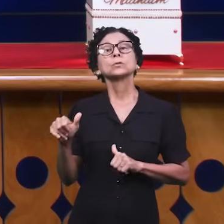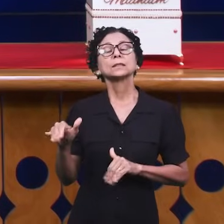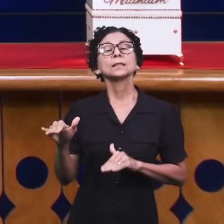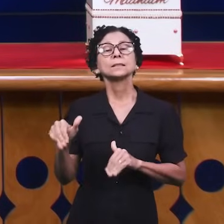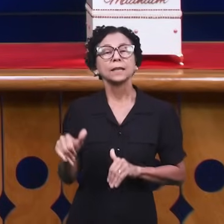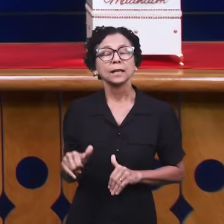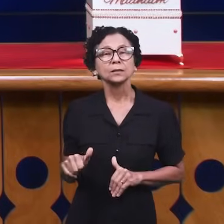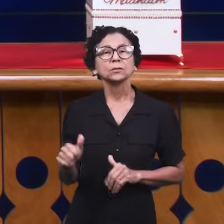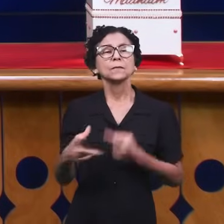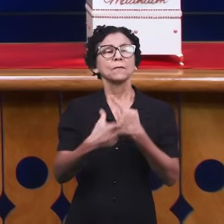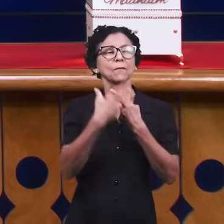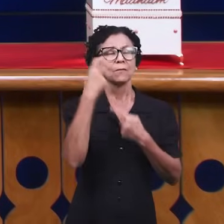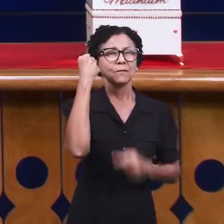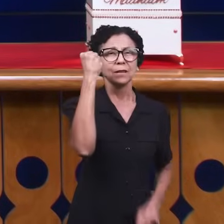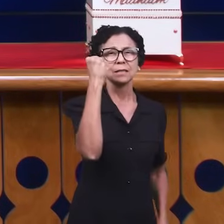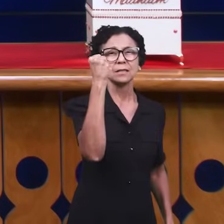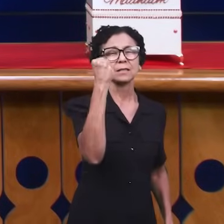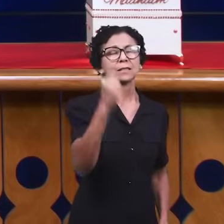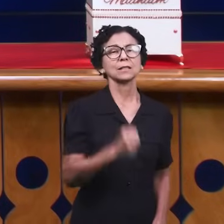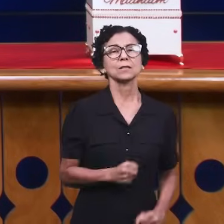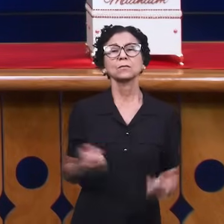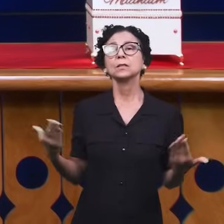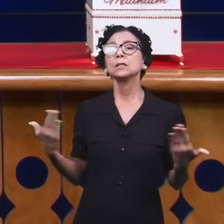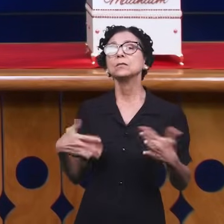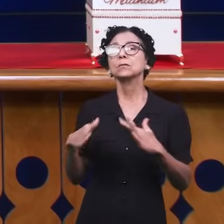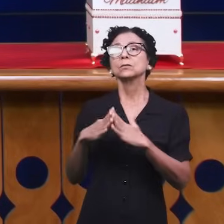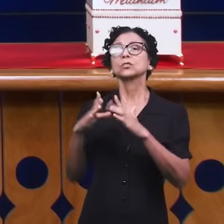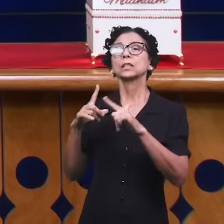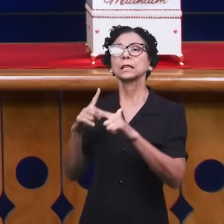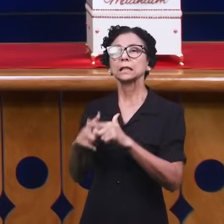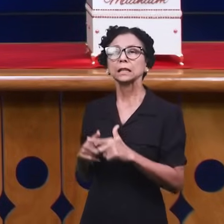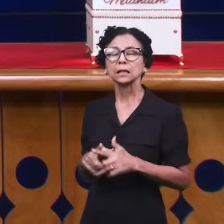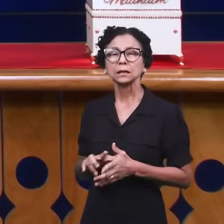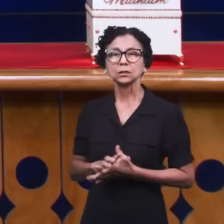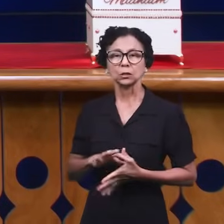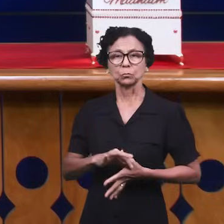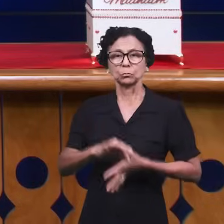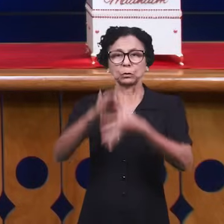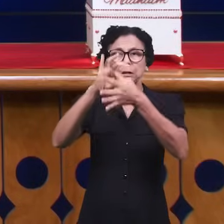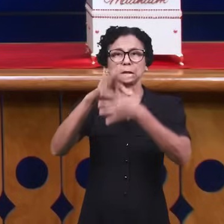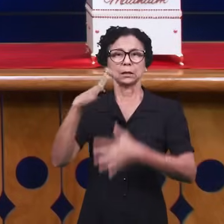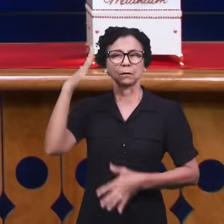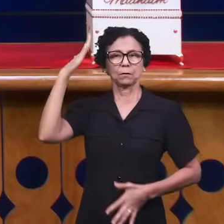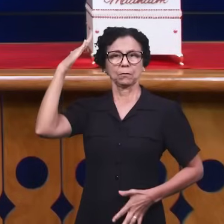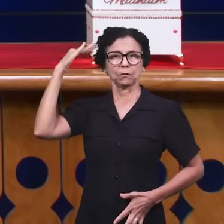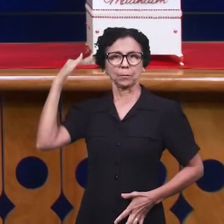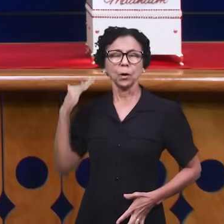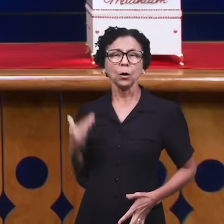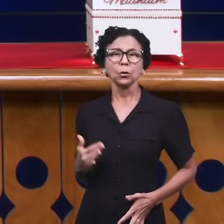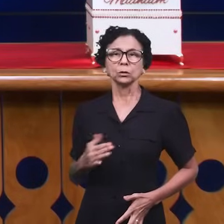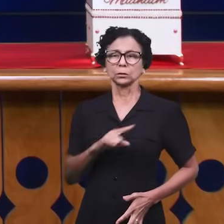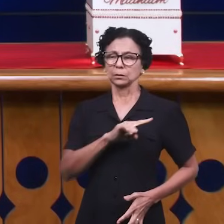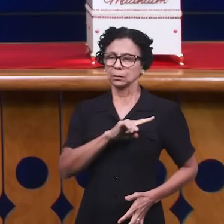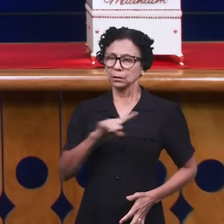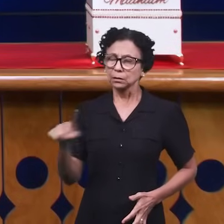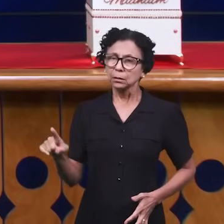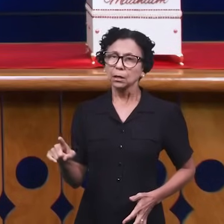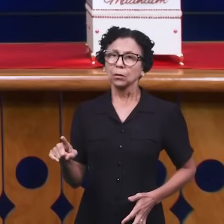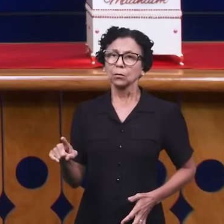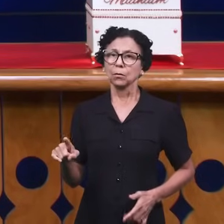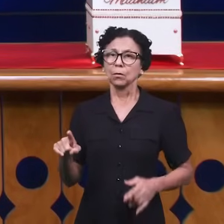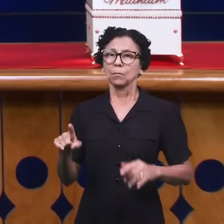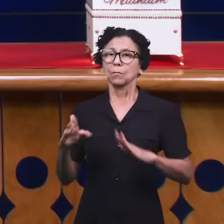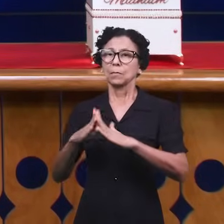vitória da igreja hoje, ela não exalta um homem ou exalta um título. Ela exalta que